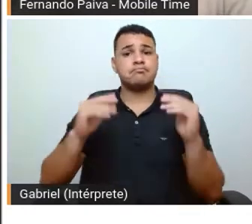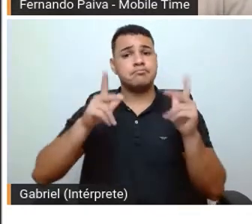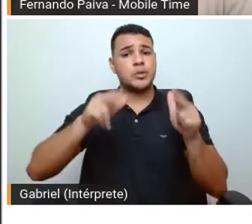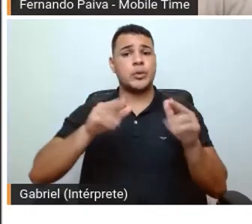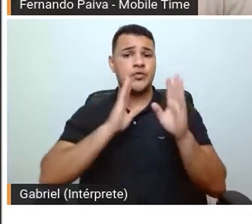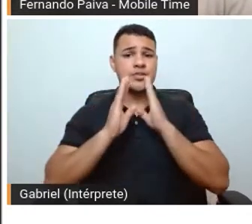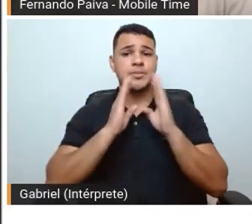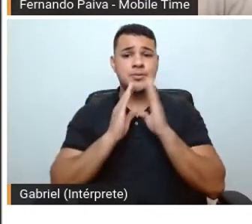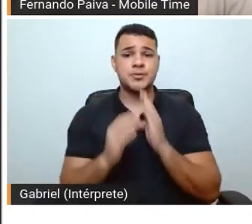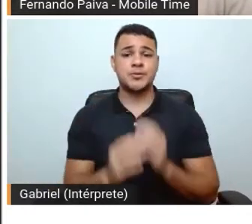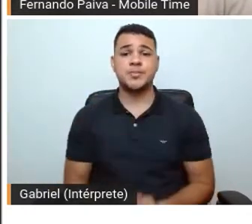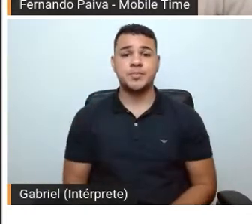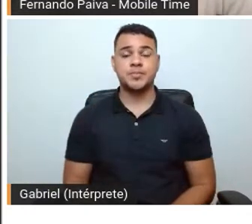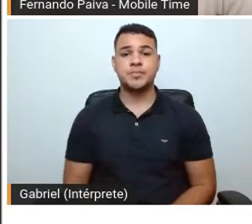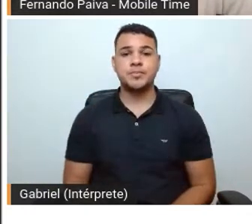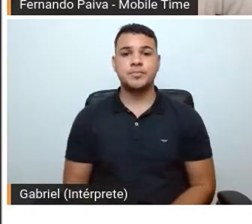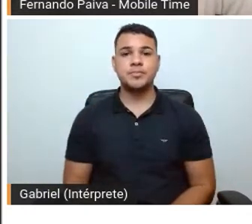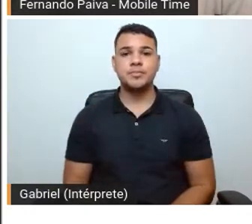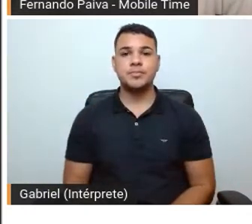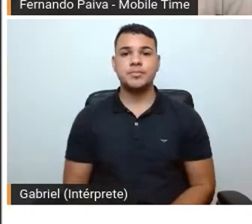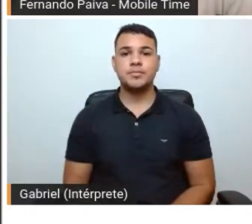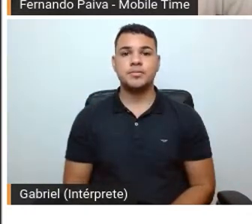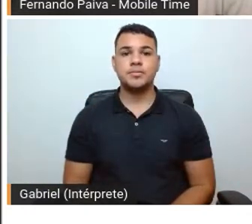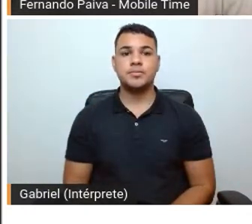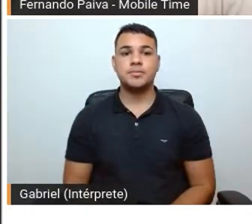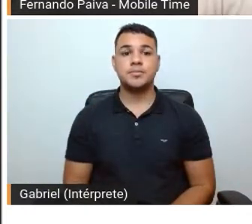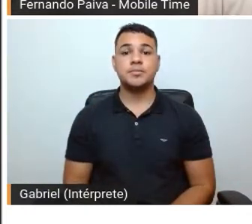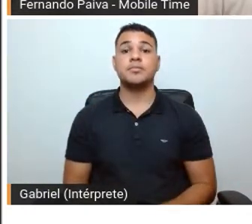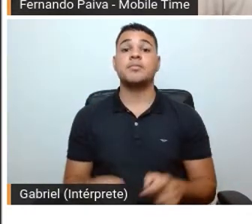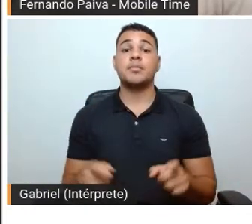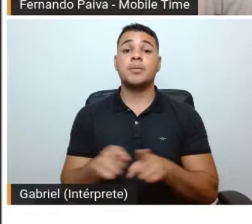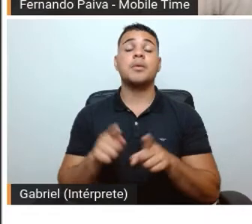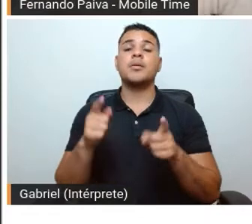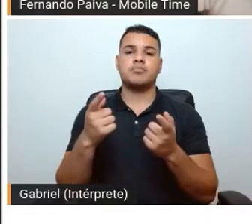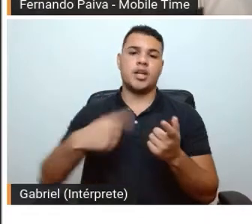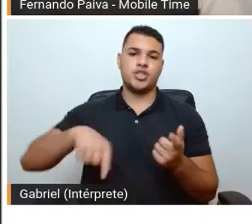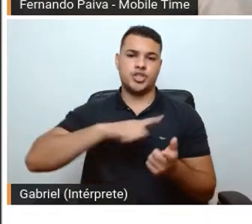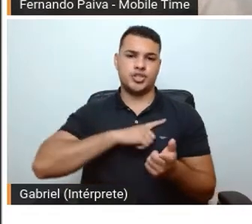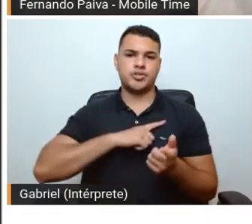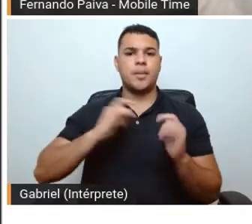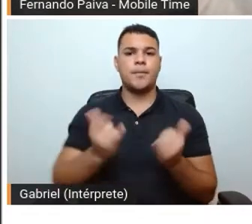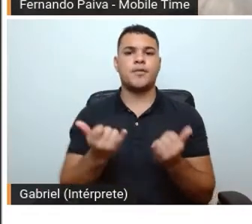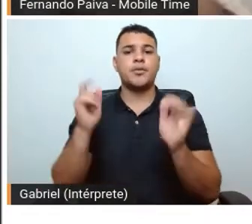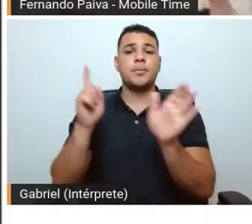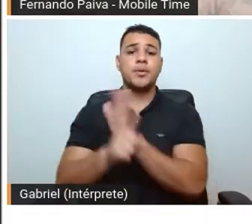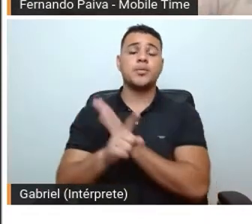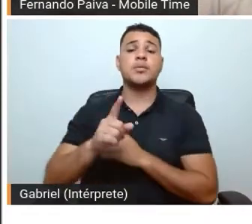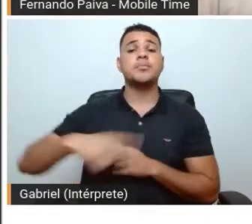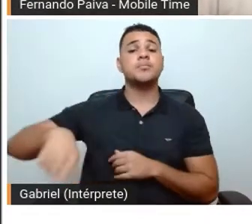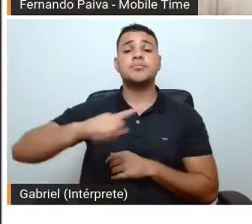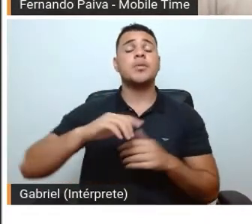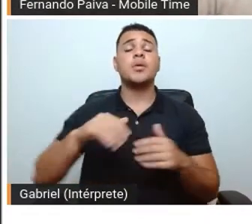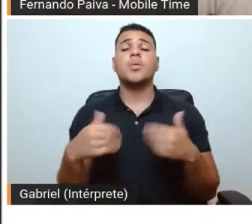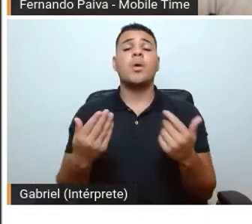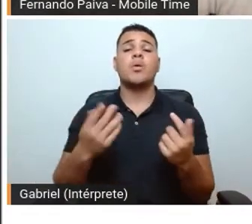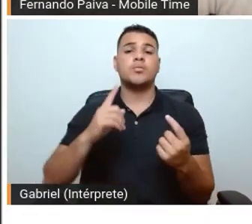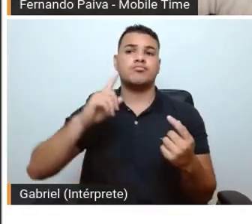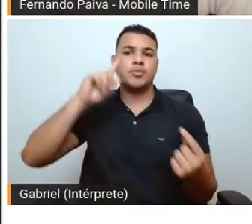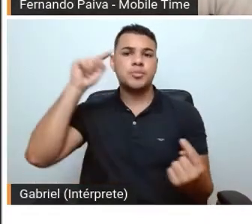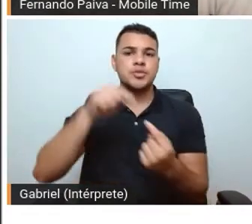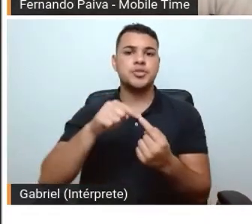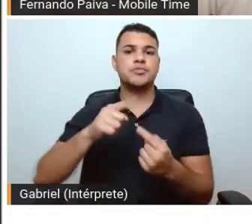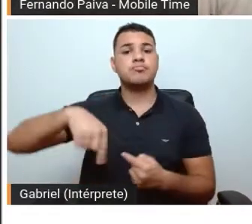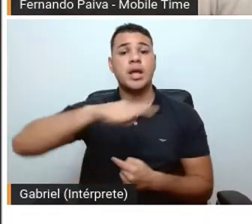quesito o ar especiais pergunta também que vai finalidades a pessoa considerada e quadras para se conectar